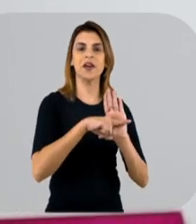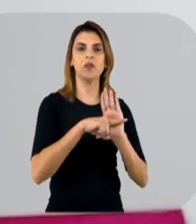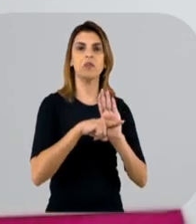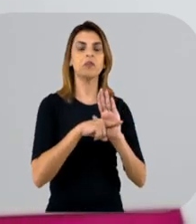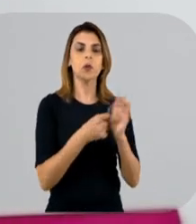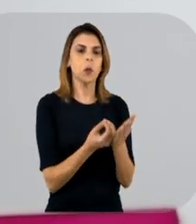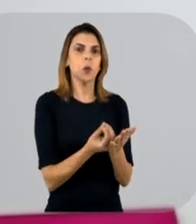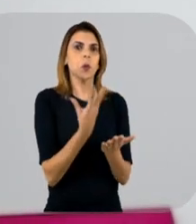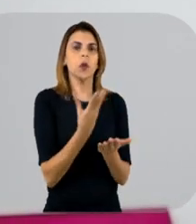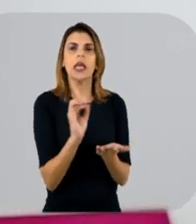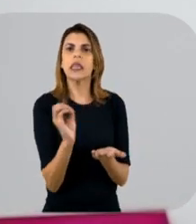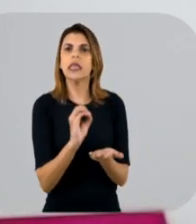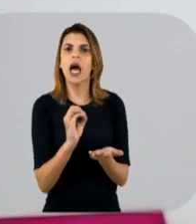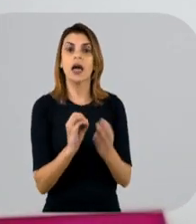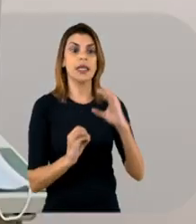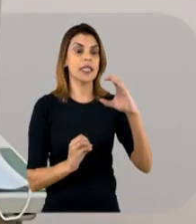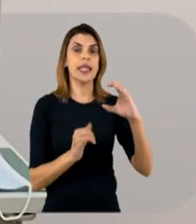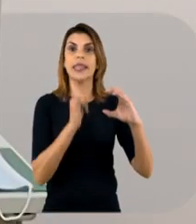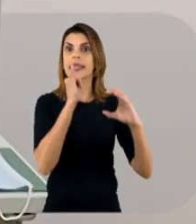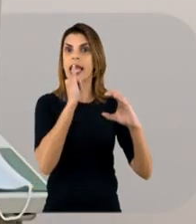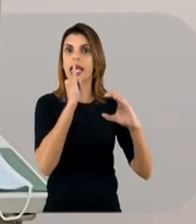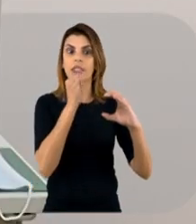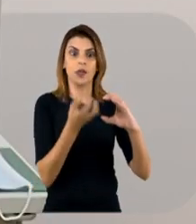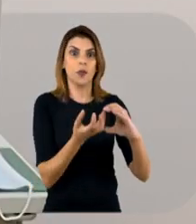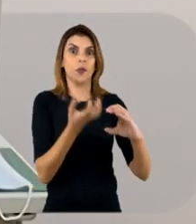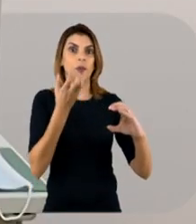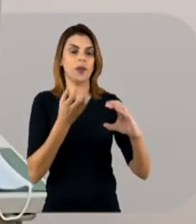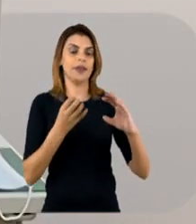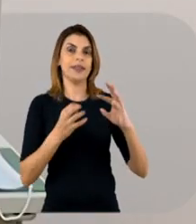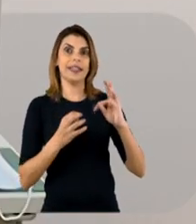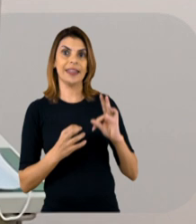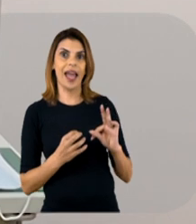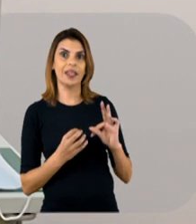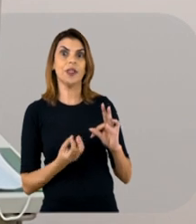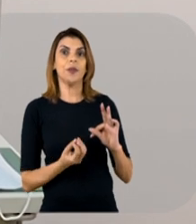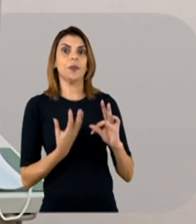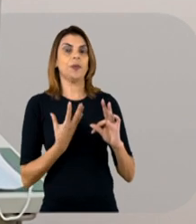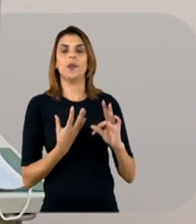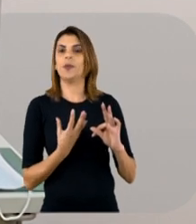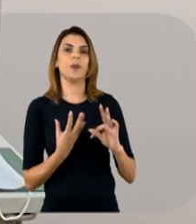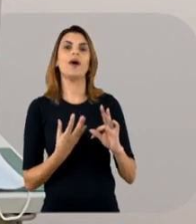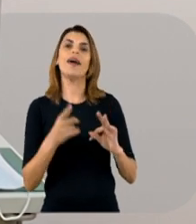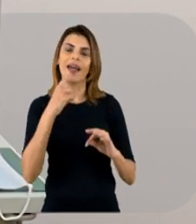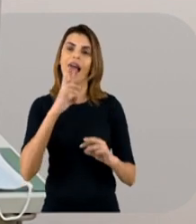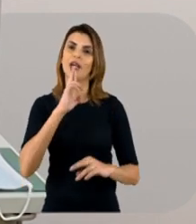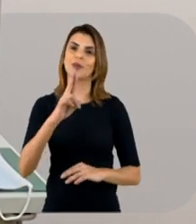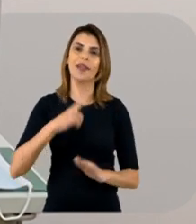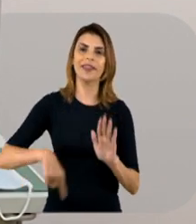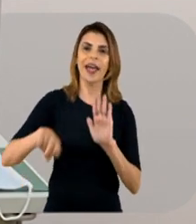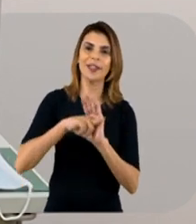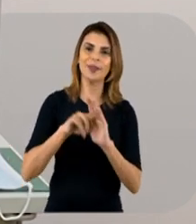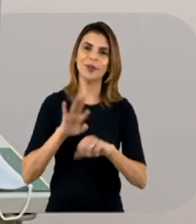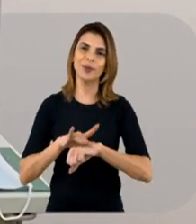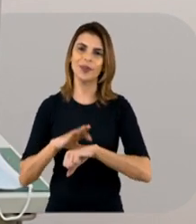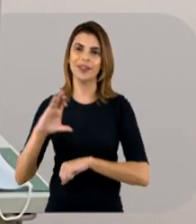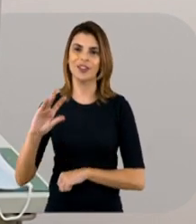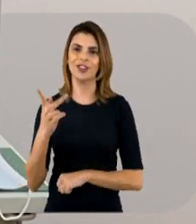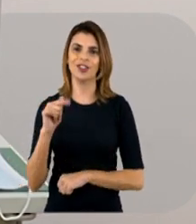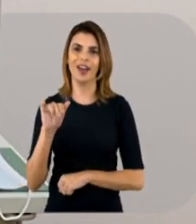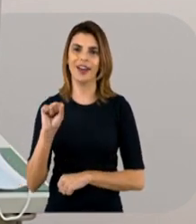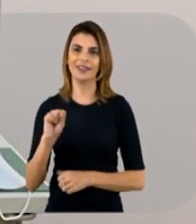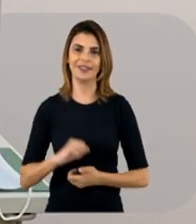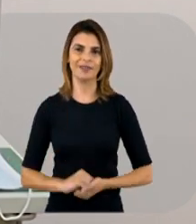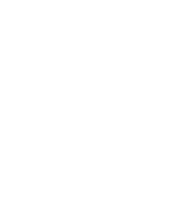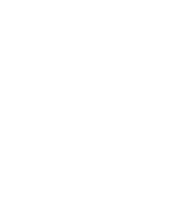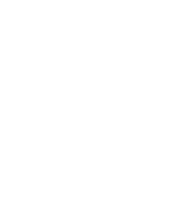que a linha do teste não acendeu e a linha do controle se expressou então estamos diante de um resultado negativo para doença